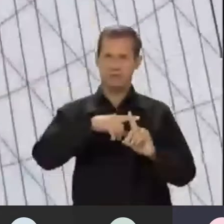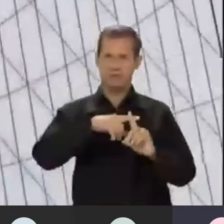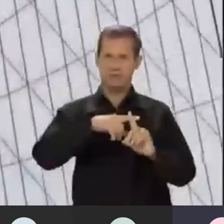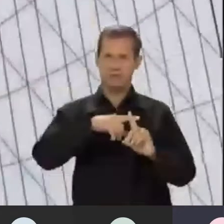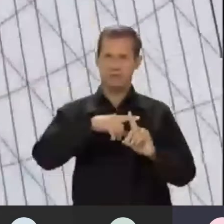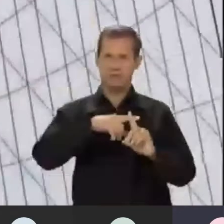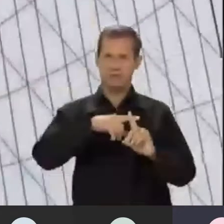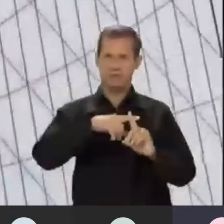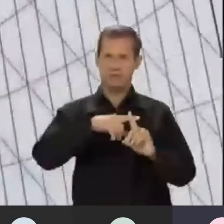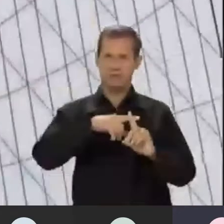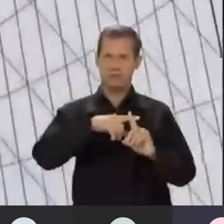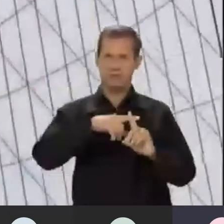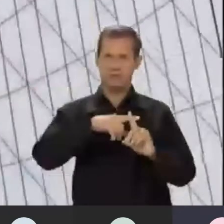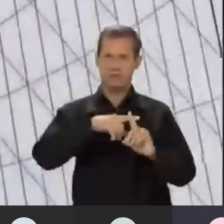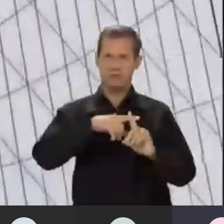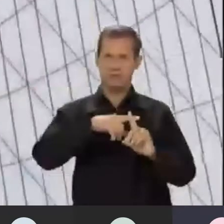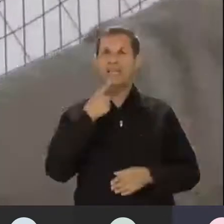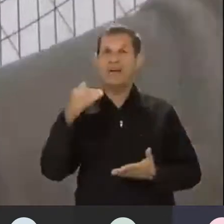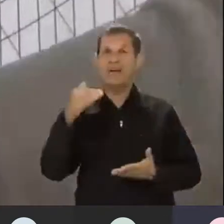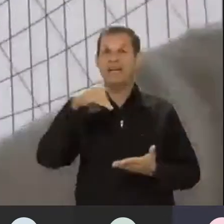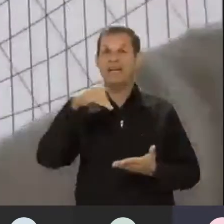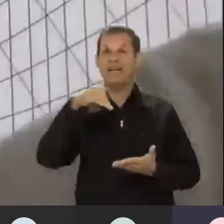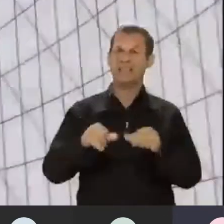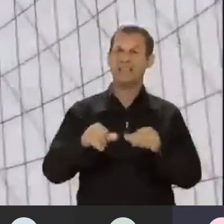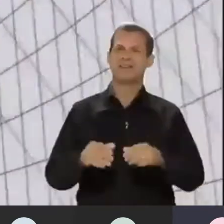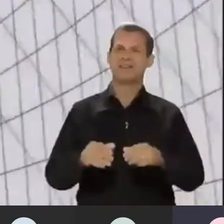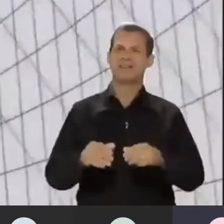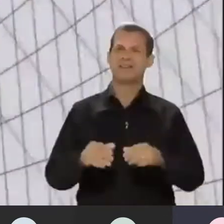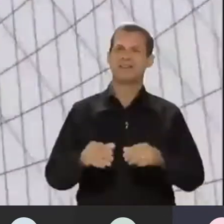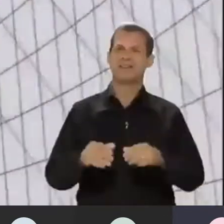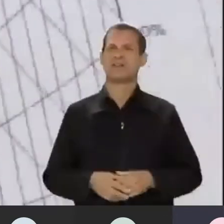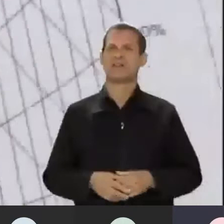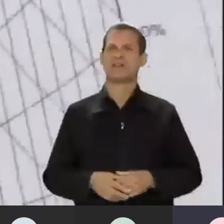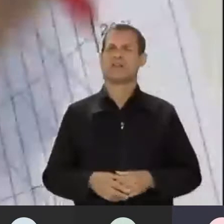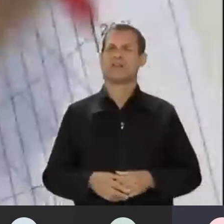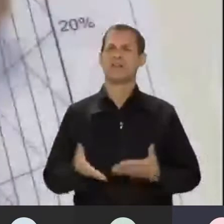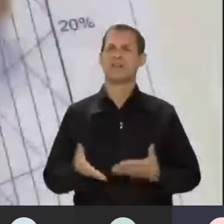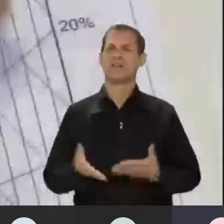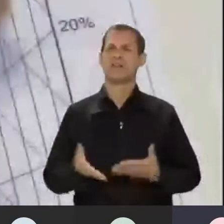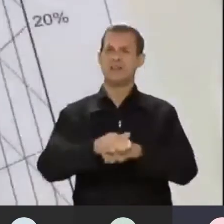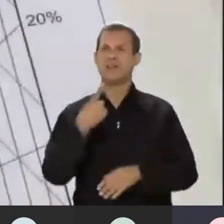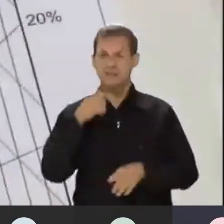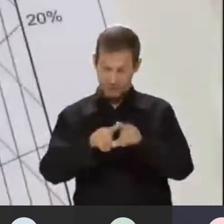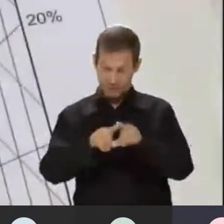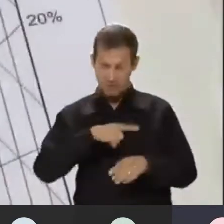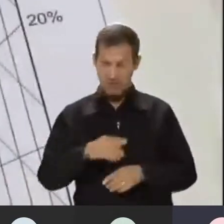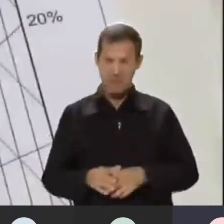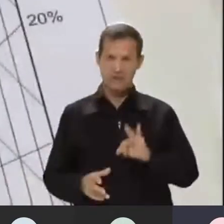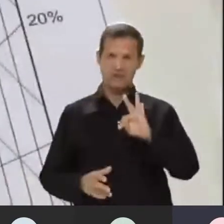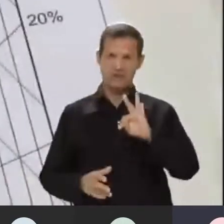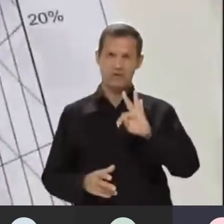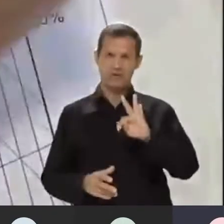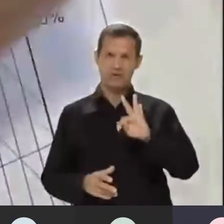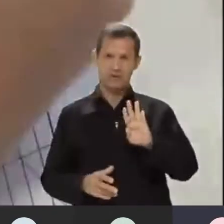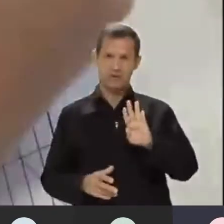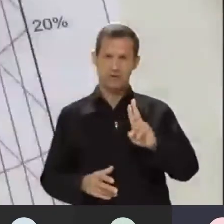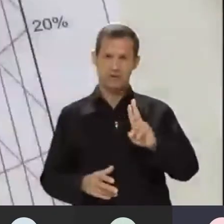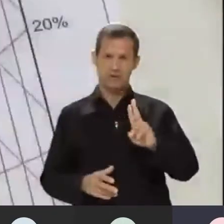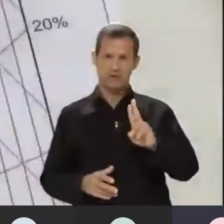Lembra que a gente vem todos esses valores em vermelho até essa parte aqui de cima. Então, vou fazer aqui em vermelho também. Eu tenho aqui o meu valor